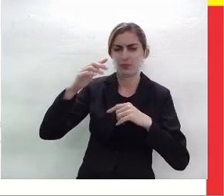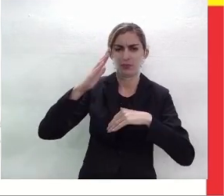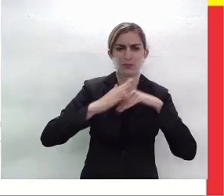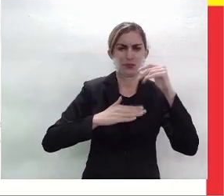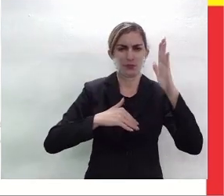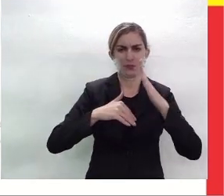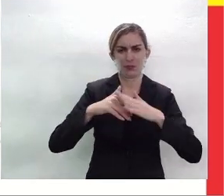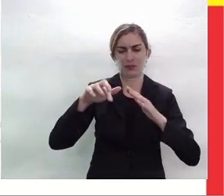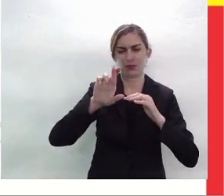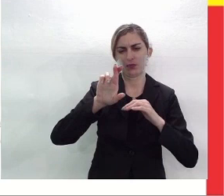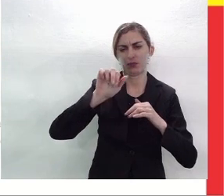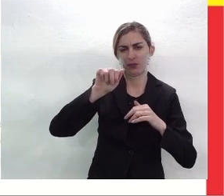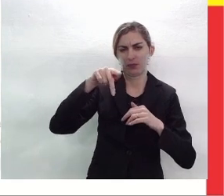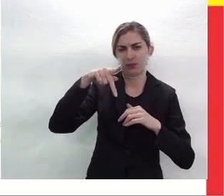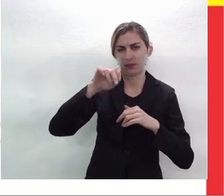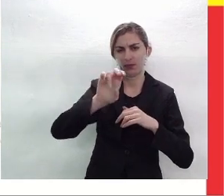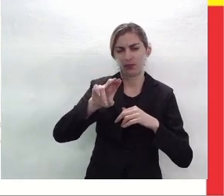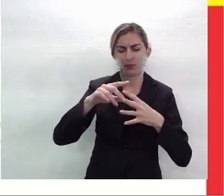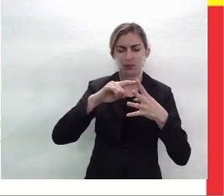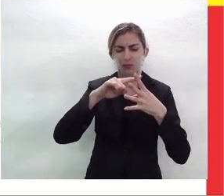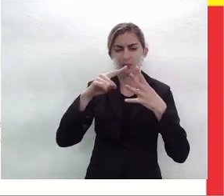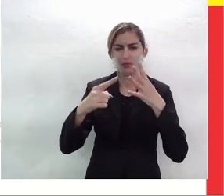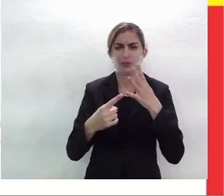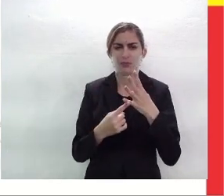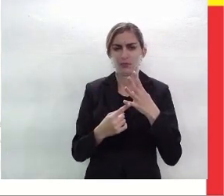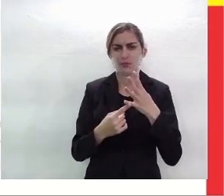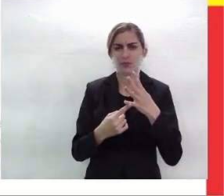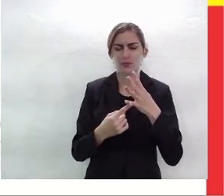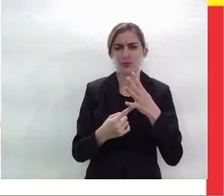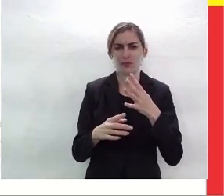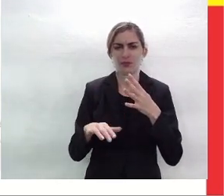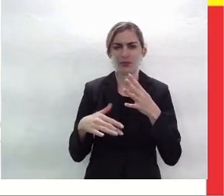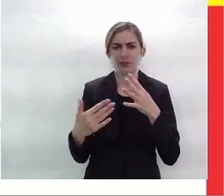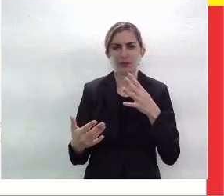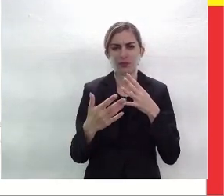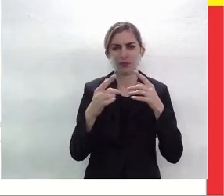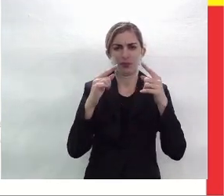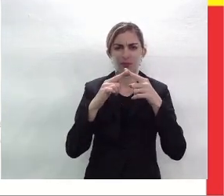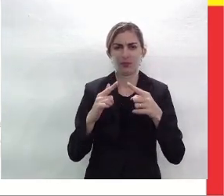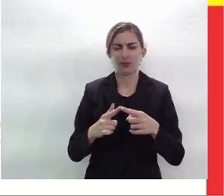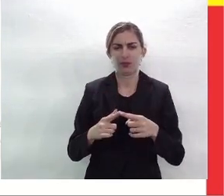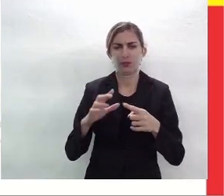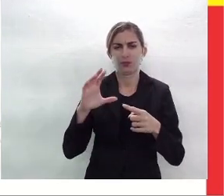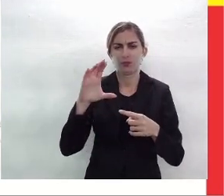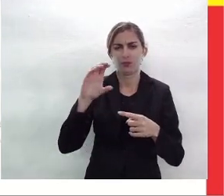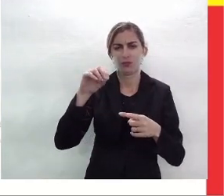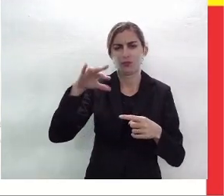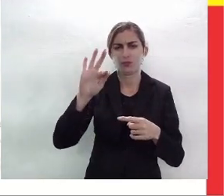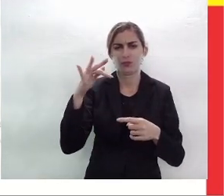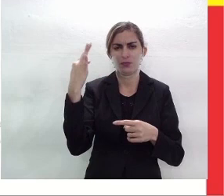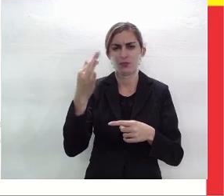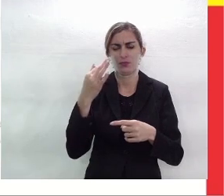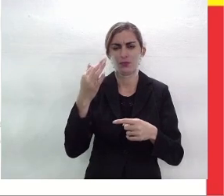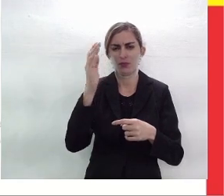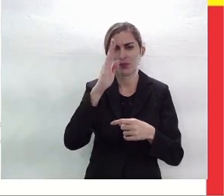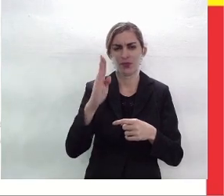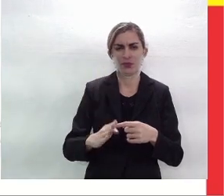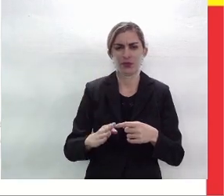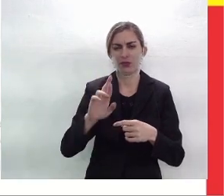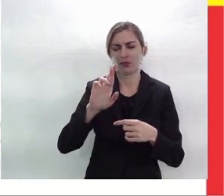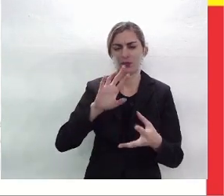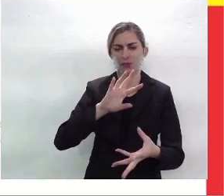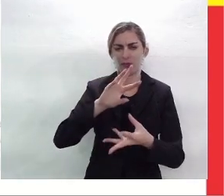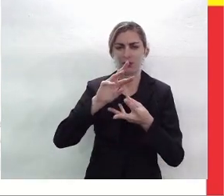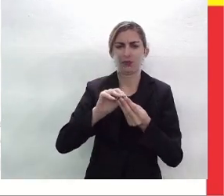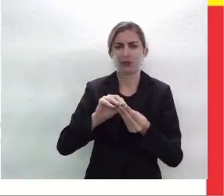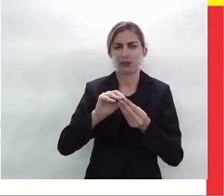Tipos de práticas de rapel. Existem 4 tipos de práticas de rapel. Então, de acordo com a Confederação Brasileira de Rapel,